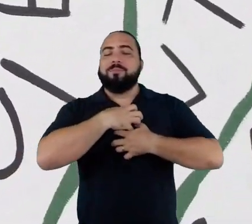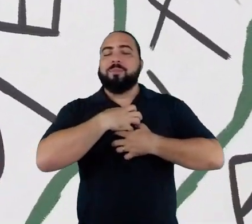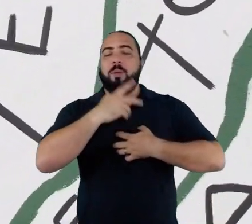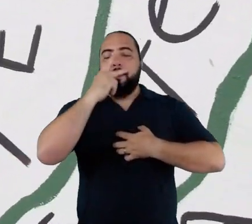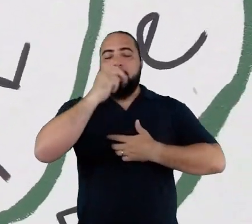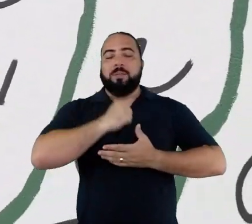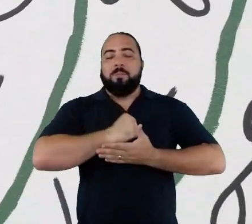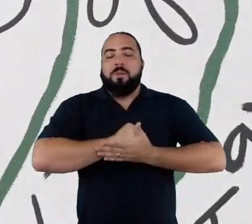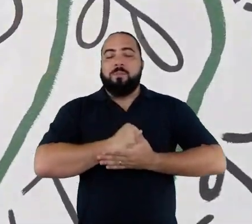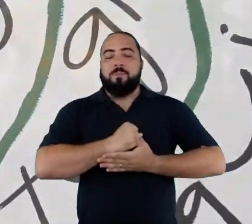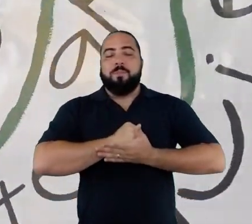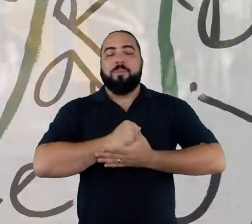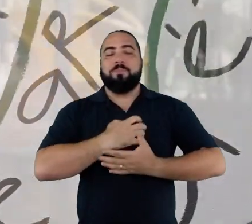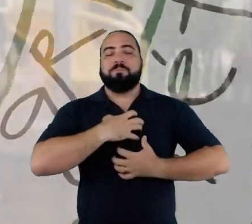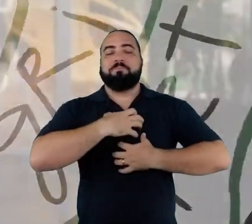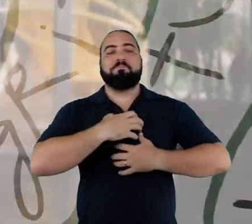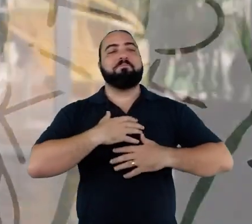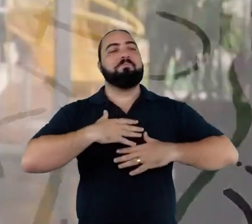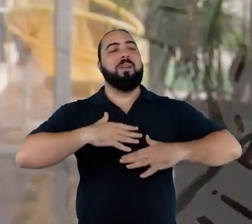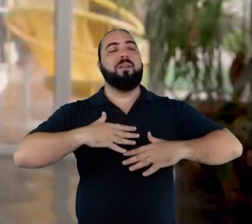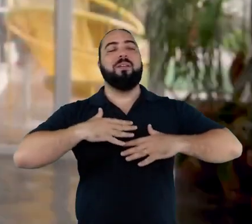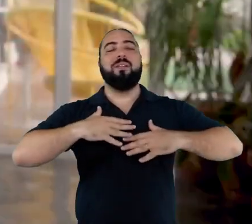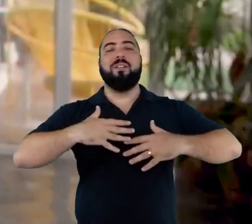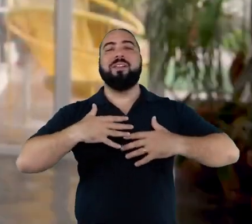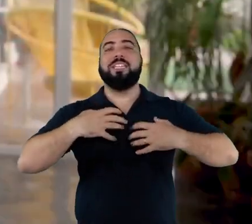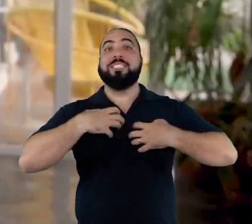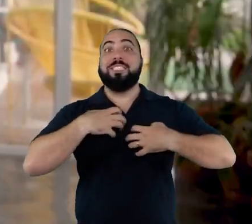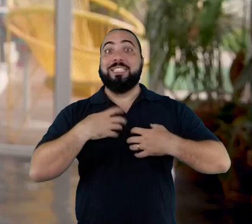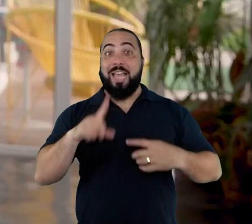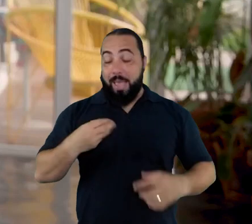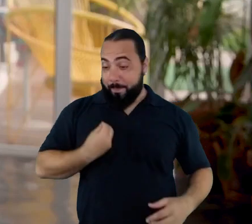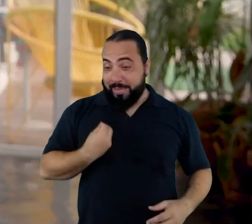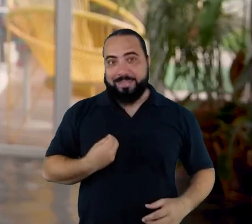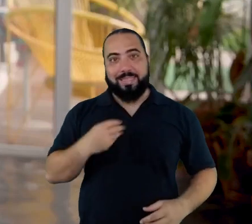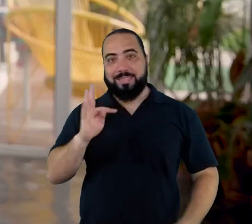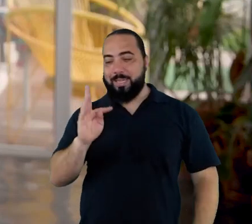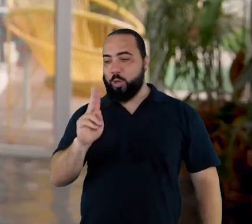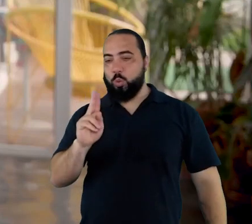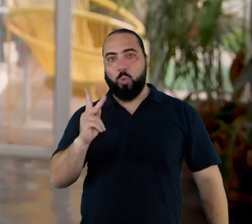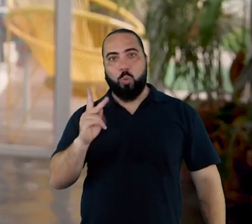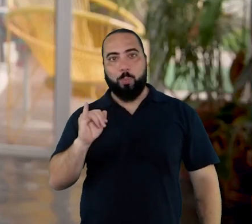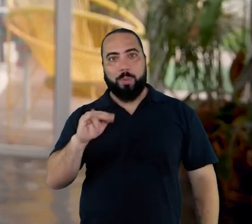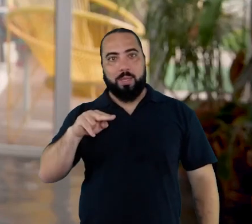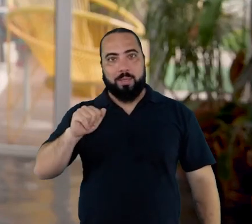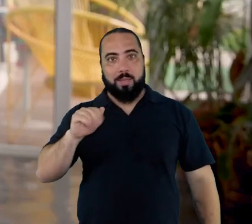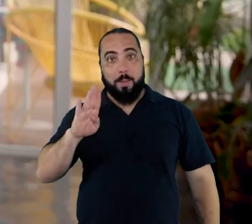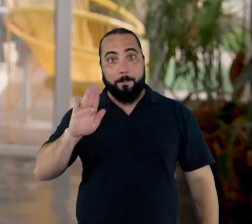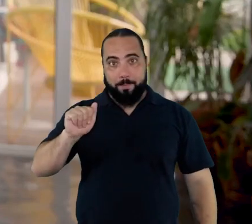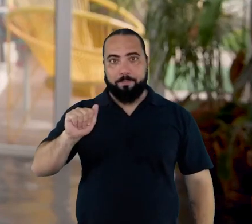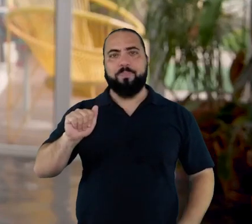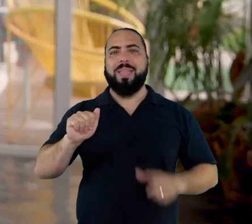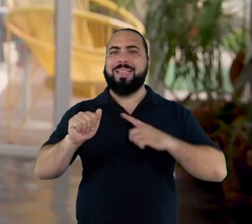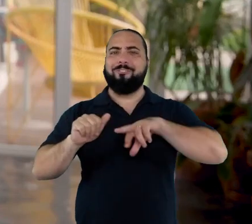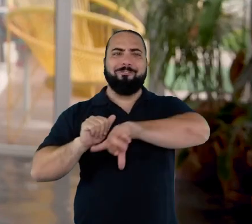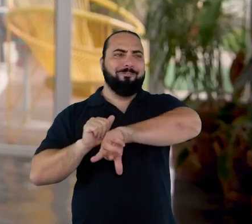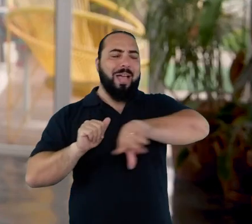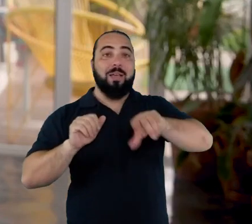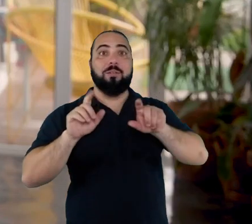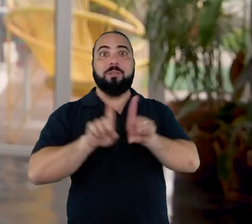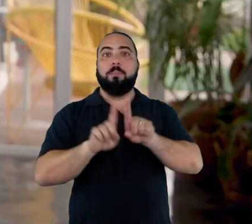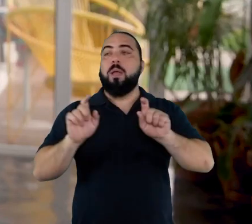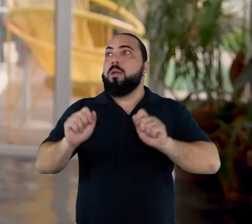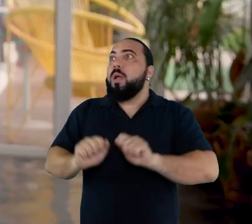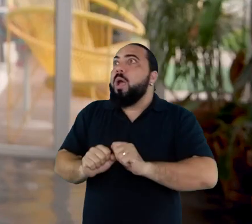sente o batimento daquele espaço e cria um poema belíssimo que fala sobre a presença tupinambá. E a gente tem um enorme